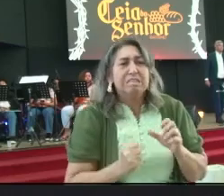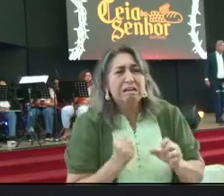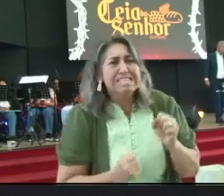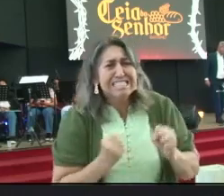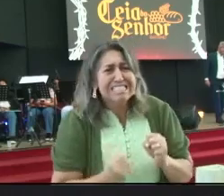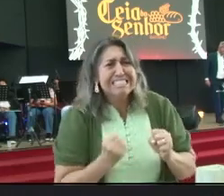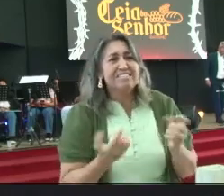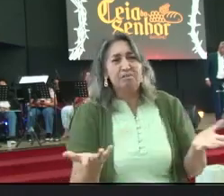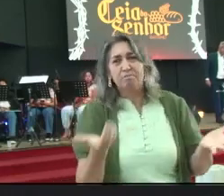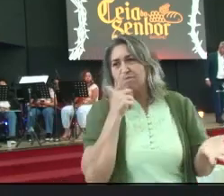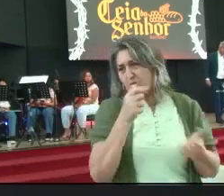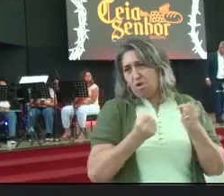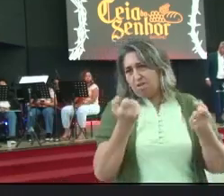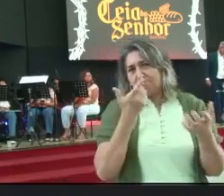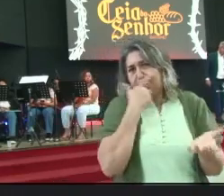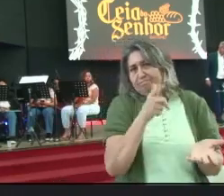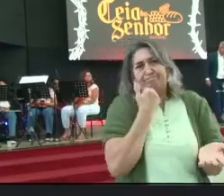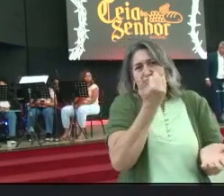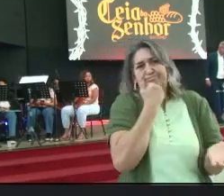Ser mais generoso,